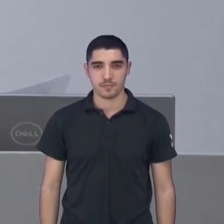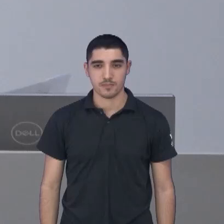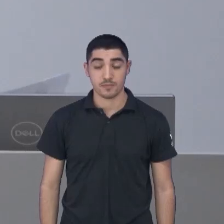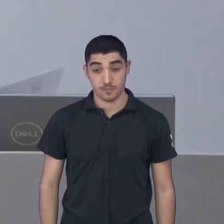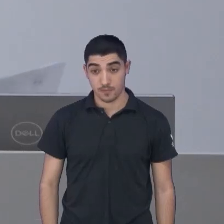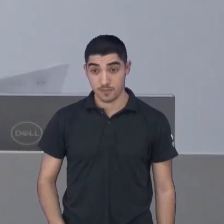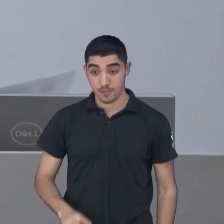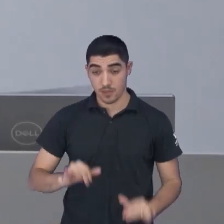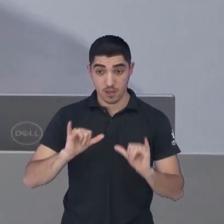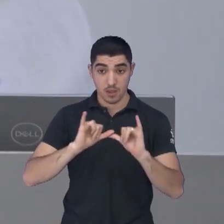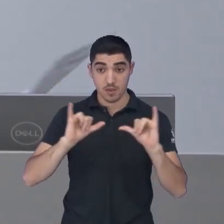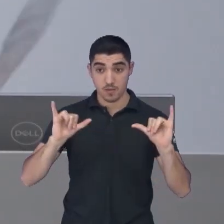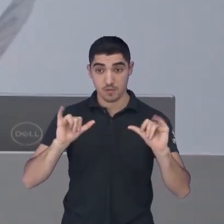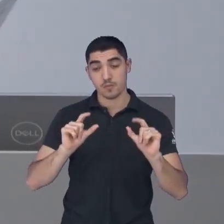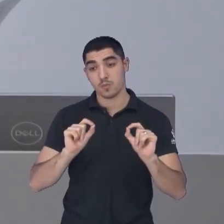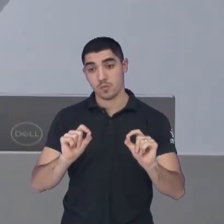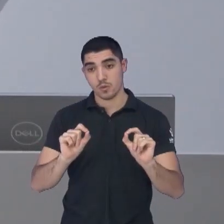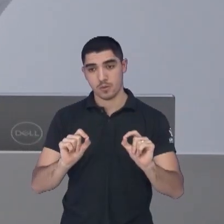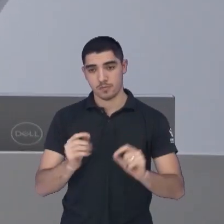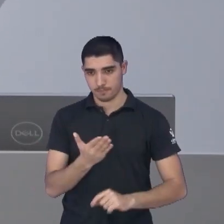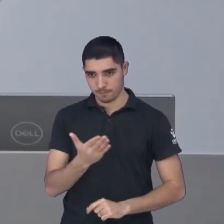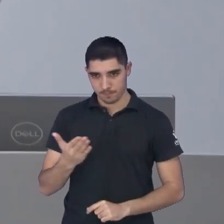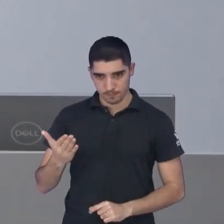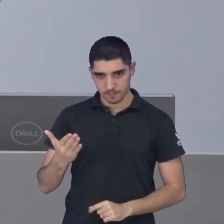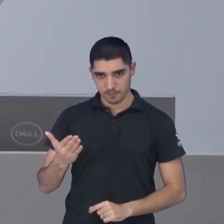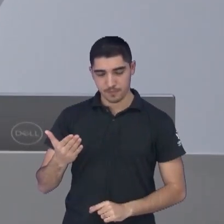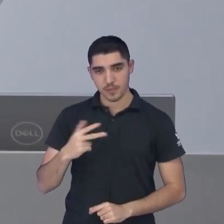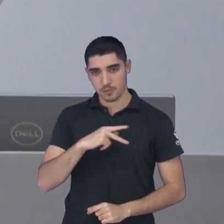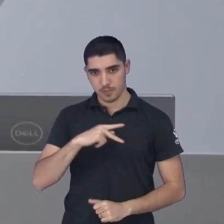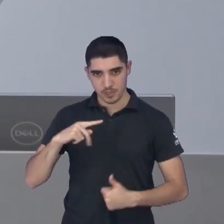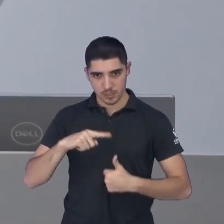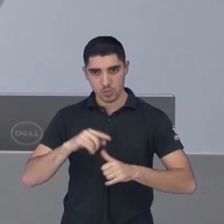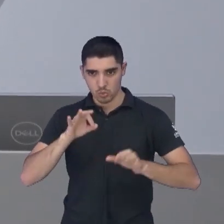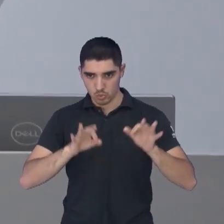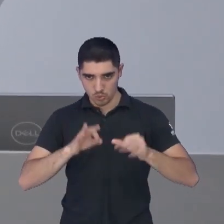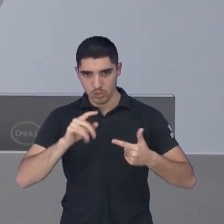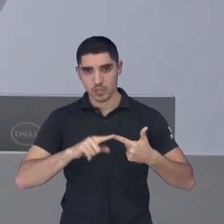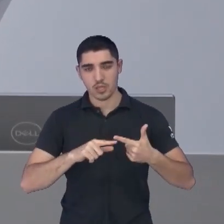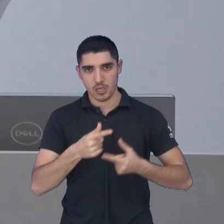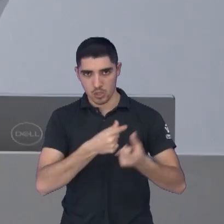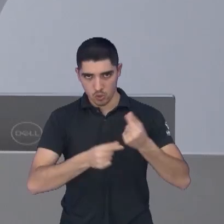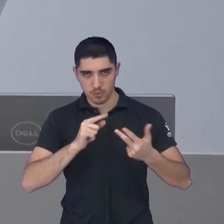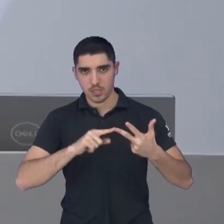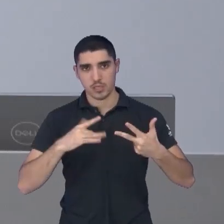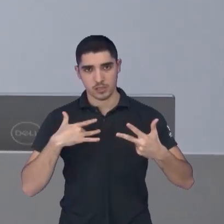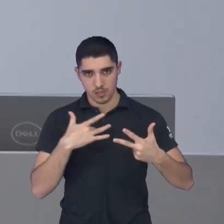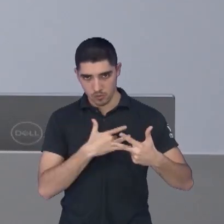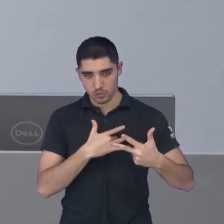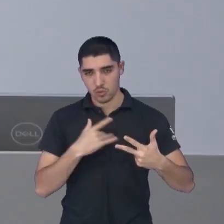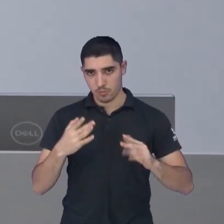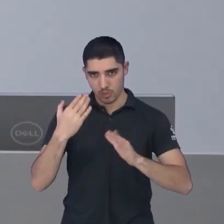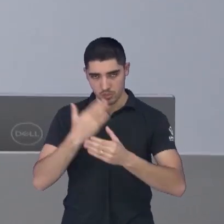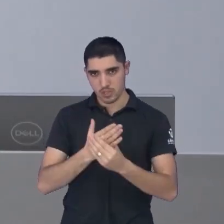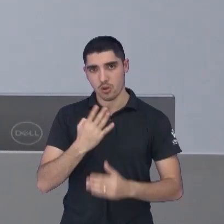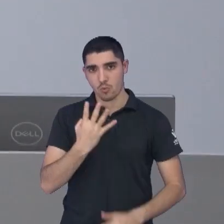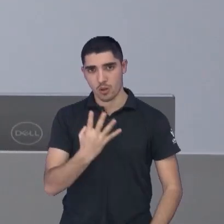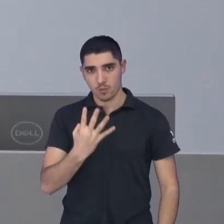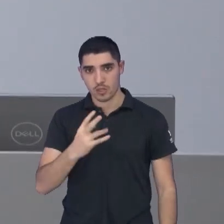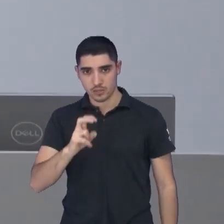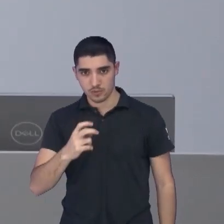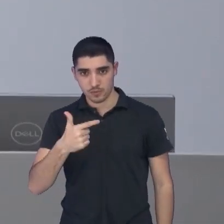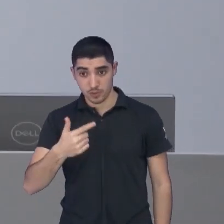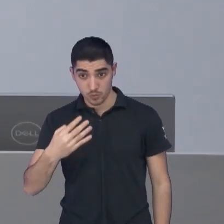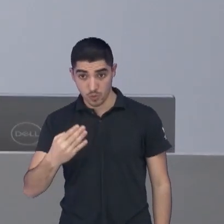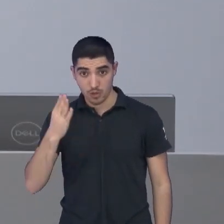Lembrando aí os presidentes da Justiça, Economia e Saúde do processo 455/2024 não deram o